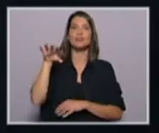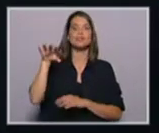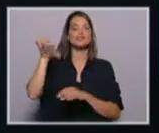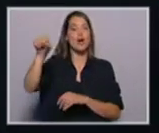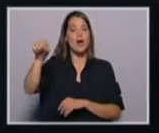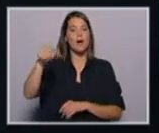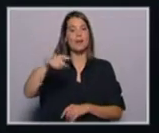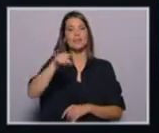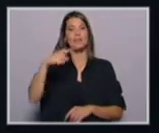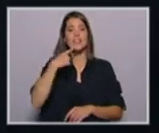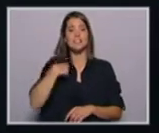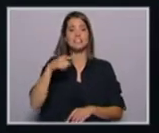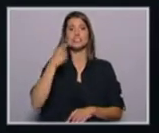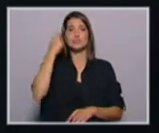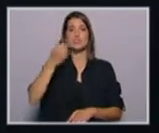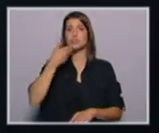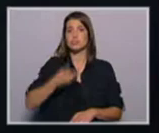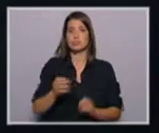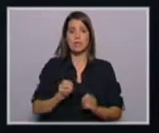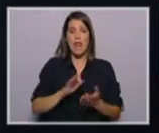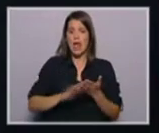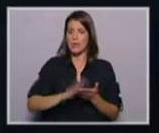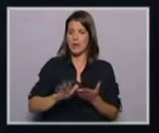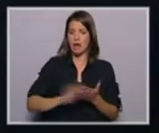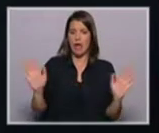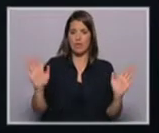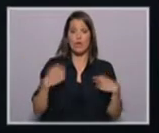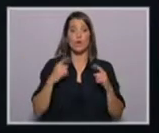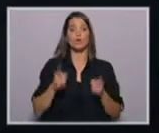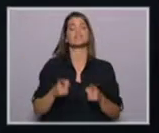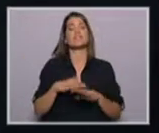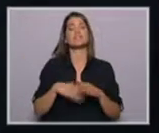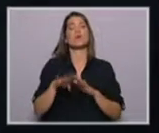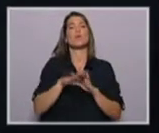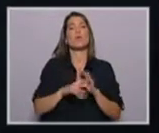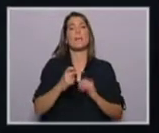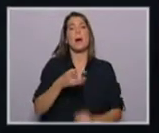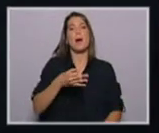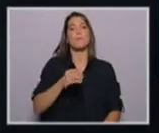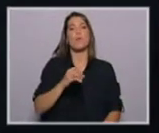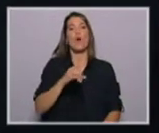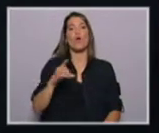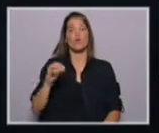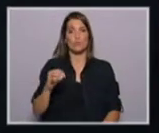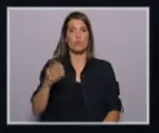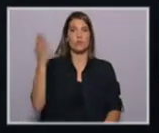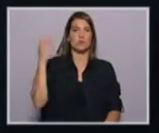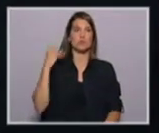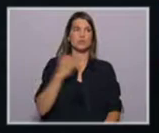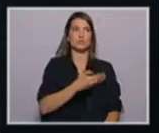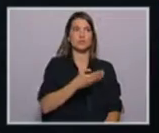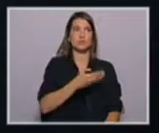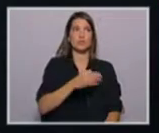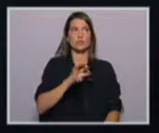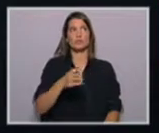razão, que nem sequer eras um especialista. Nada. Eu tinha começado a fazer o programa Apolo, desde o Apolo 7, salvo erro. 7, 8,